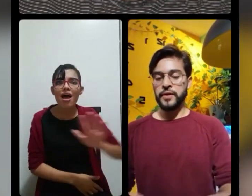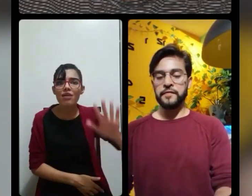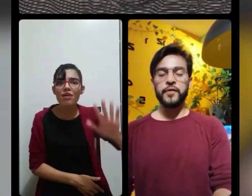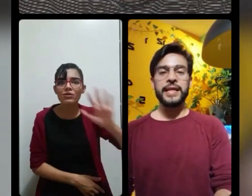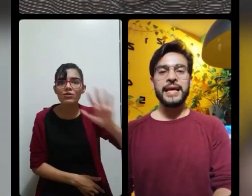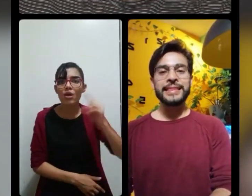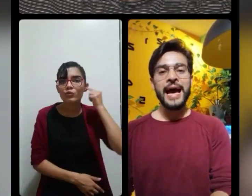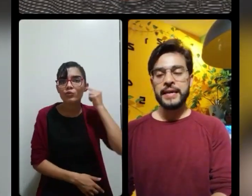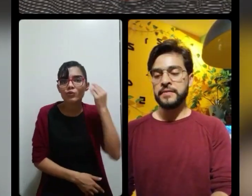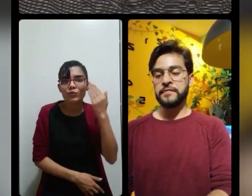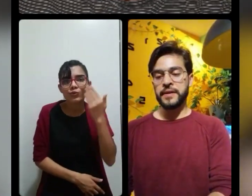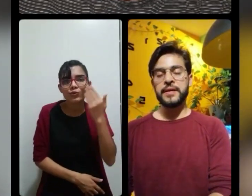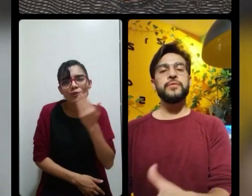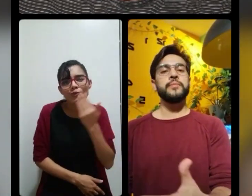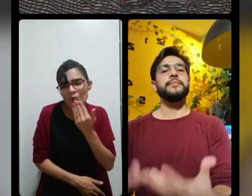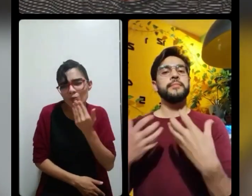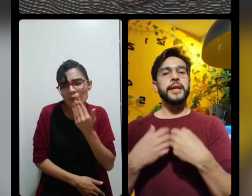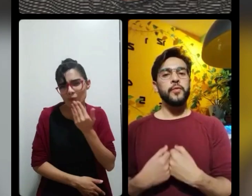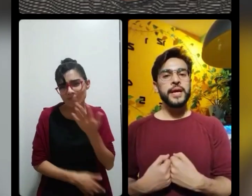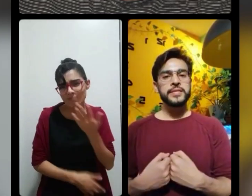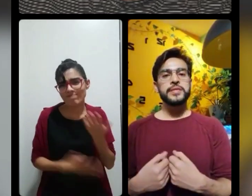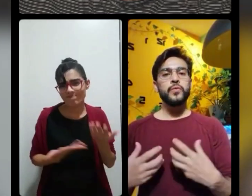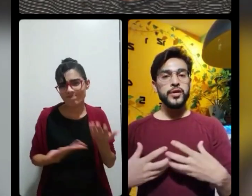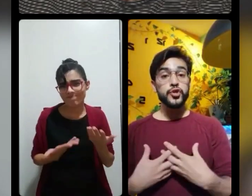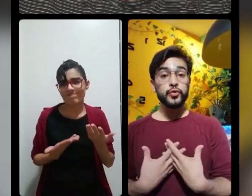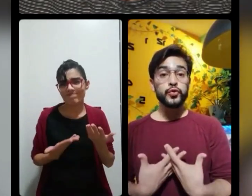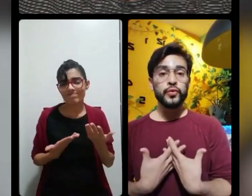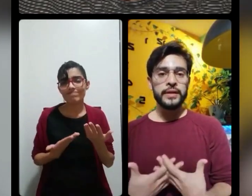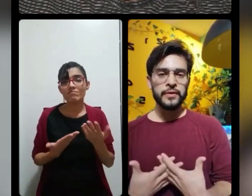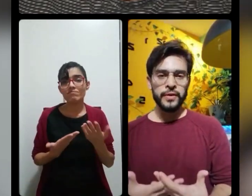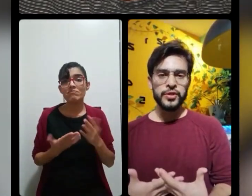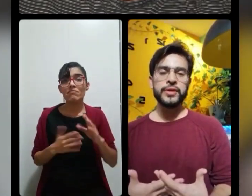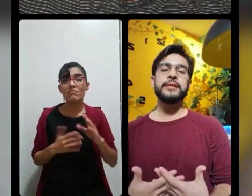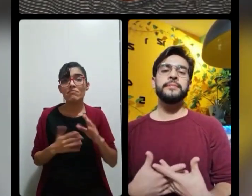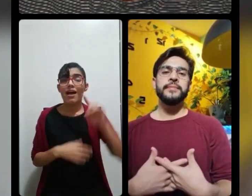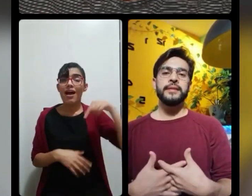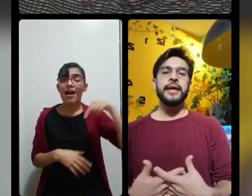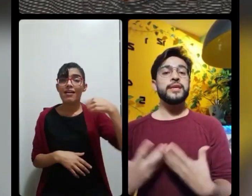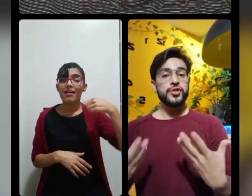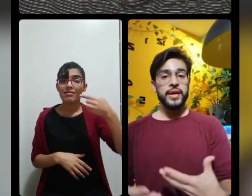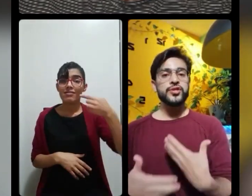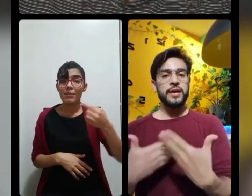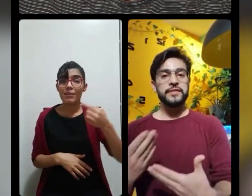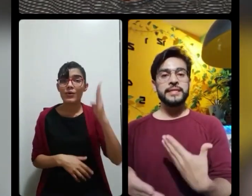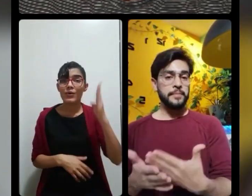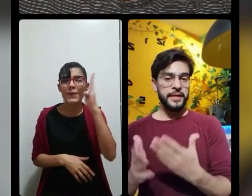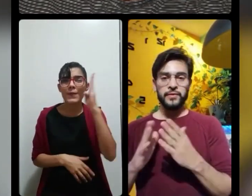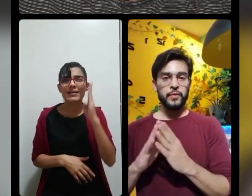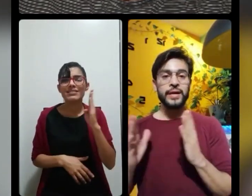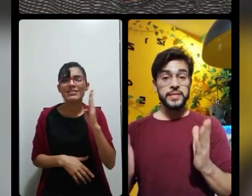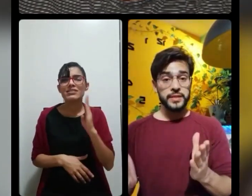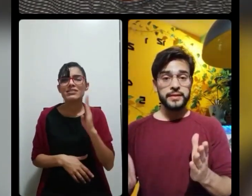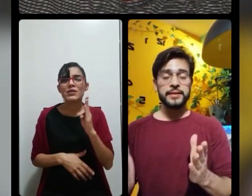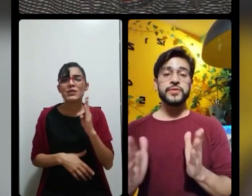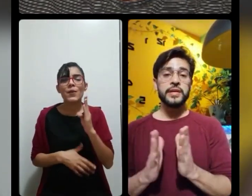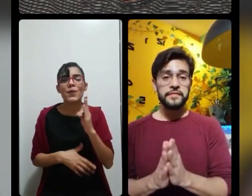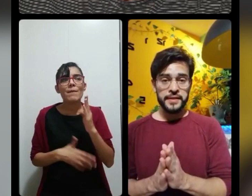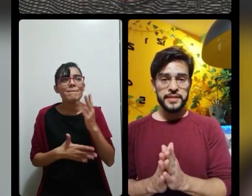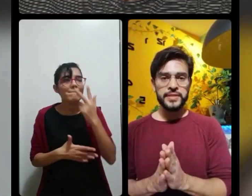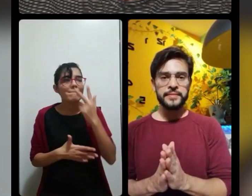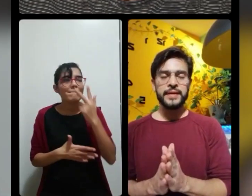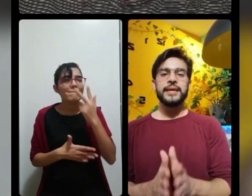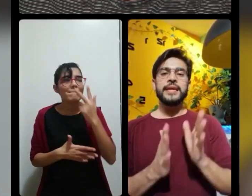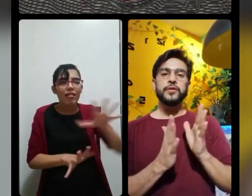Então, daí veio para o Brasil uma estrutura linguística, né, que já estava em andamento há quase 100 anos